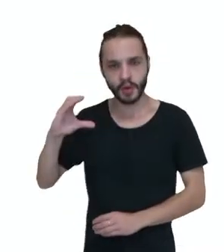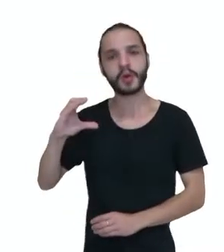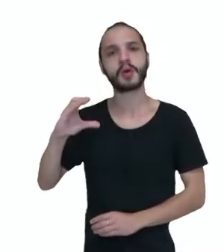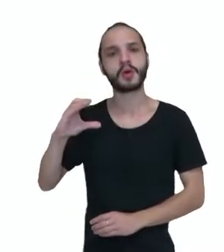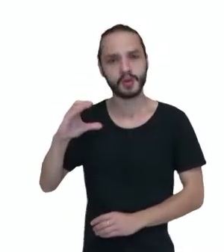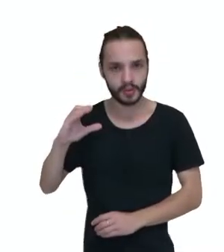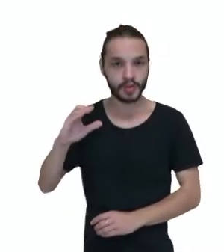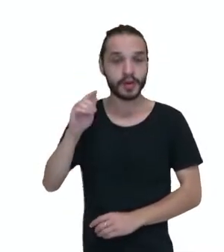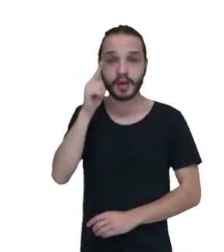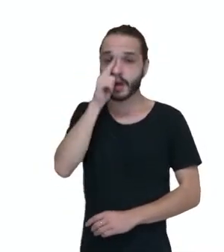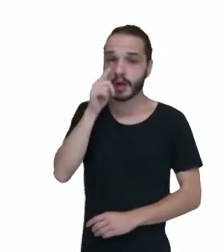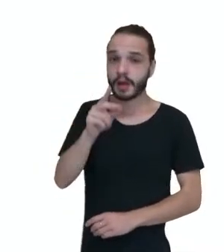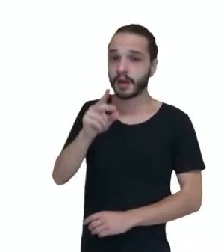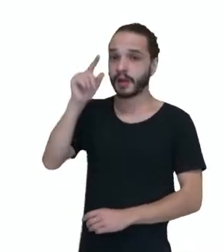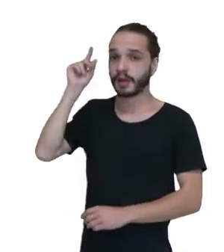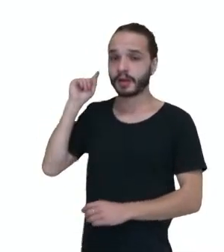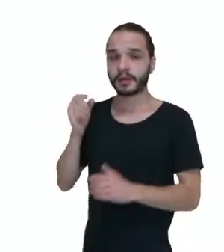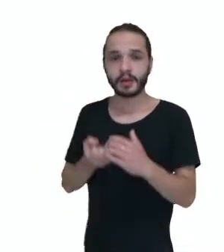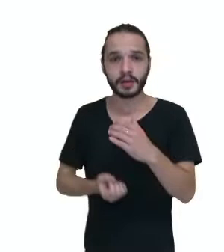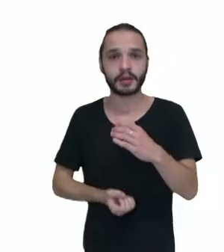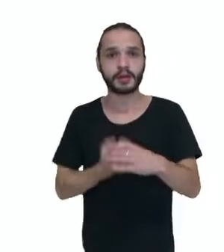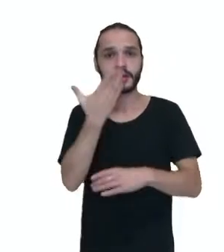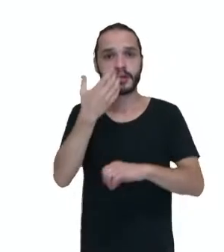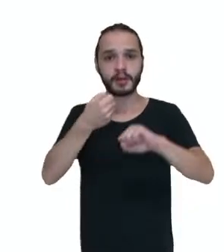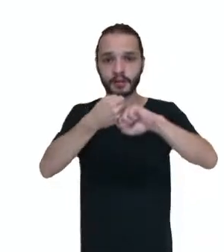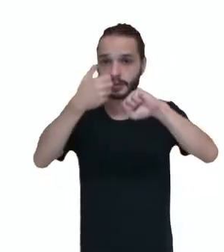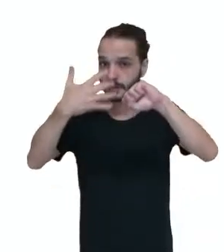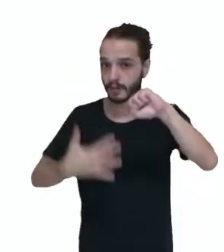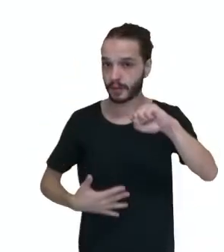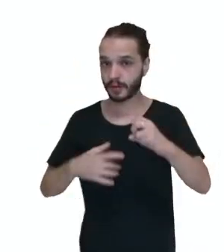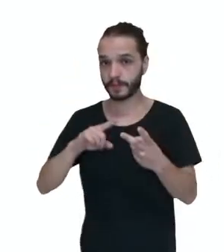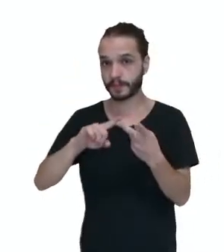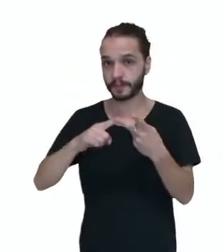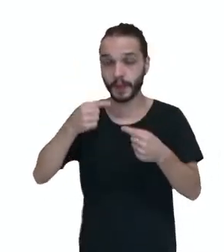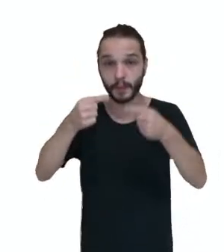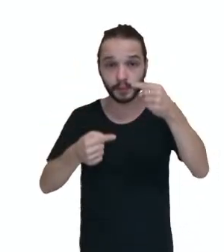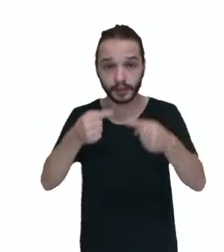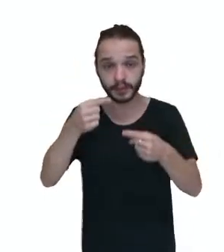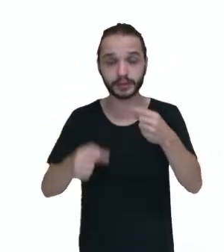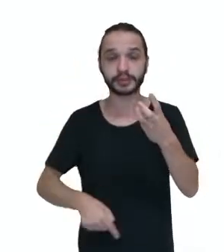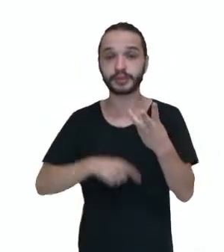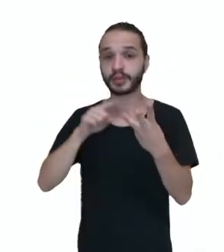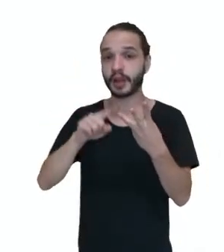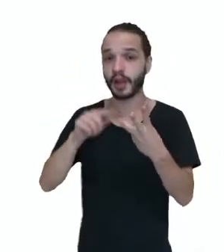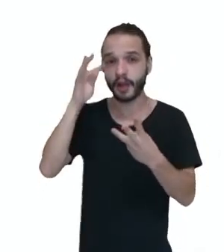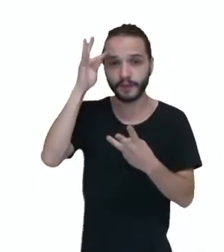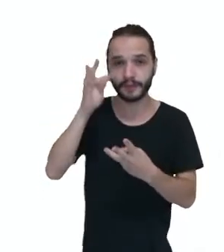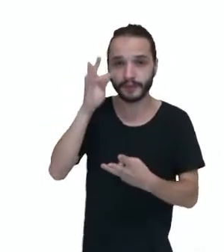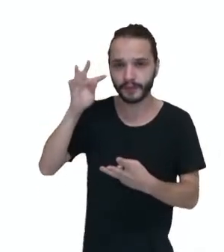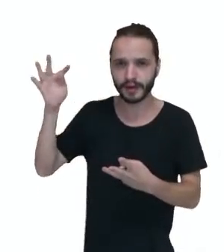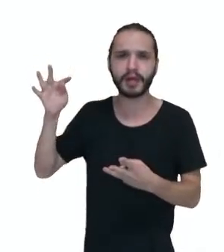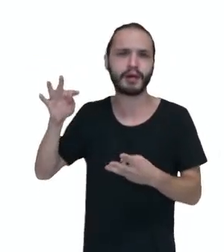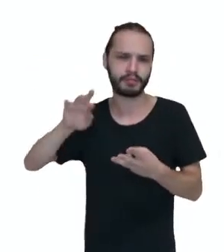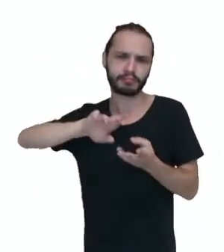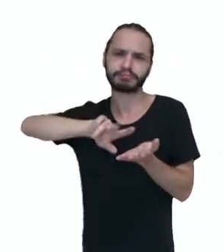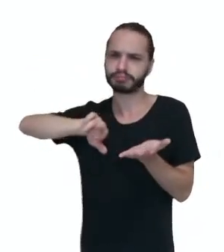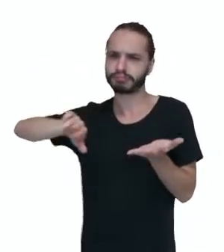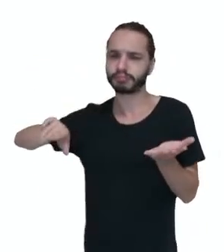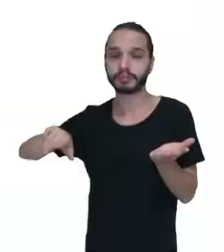Grécia Antiga surgiram a democracia, a política, a filosofia, entre outras coisas?